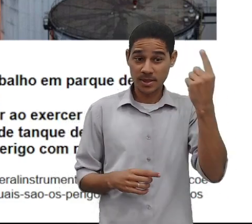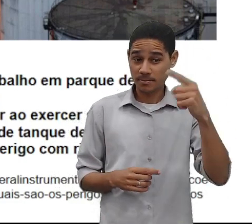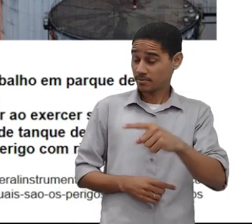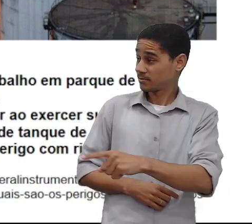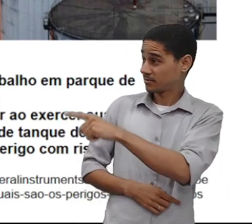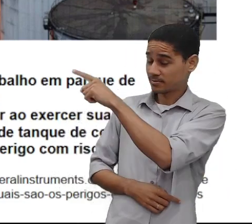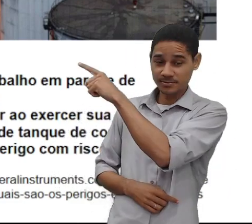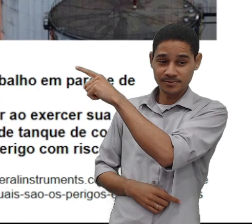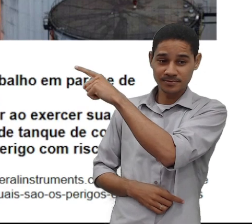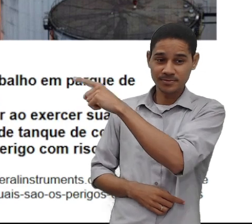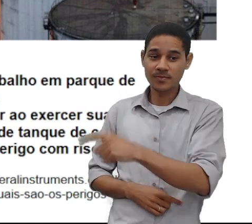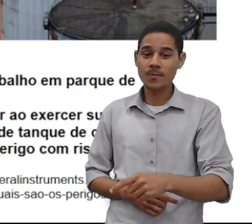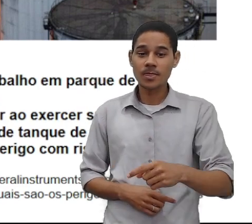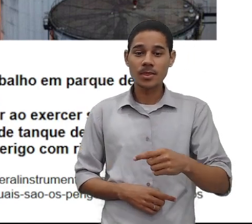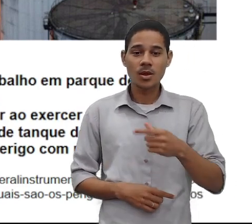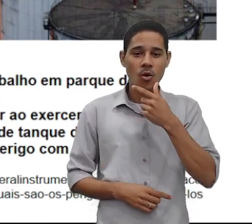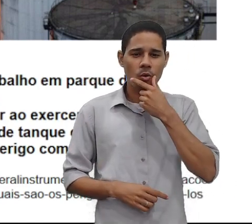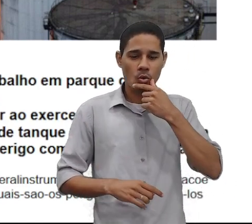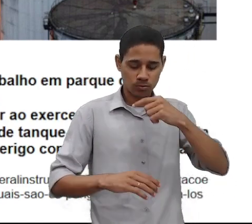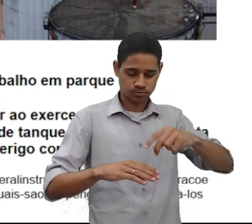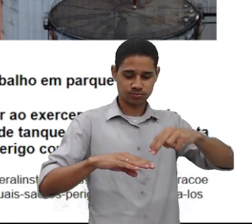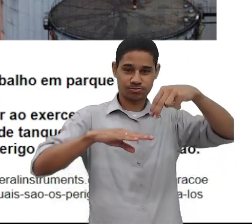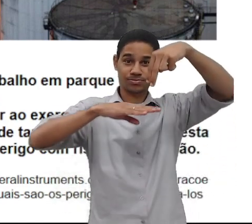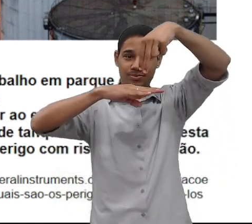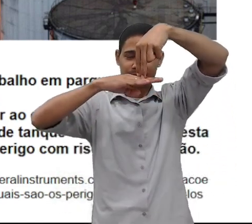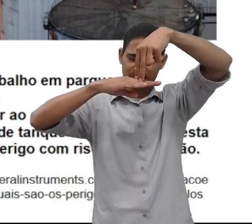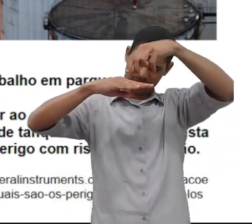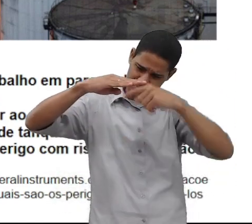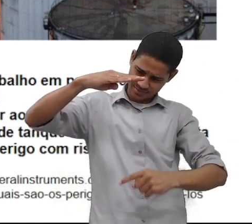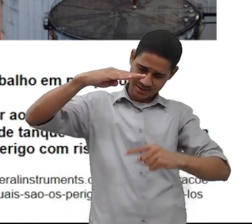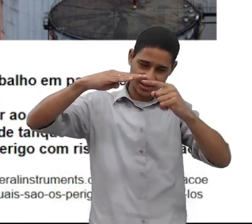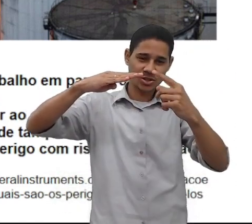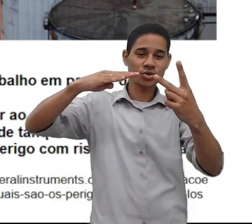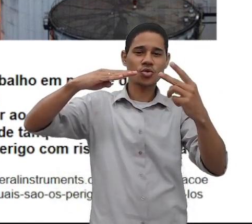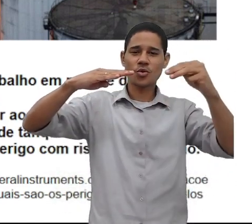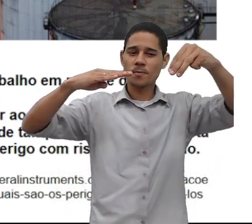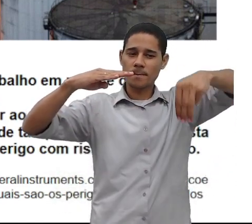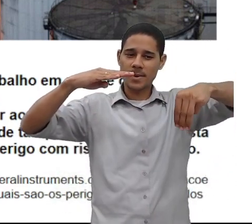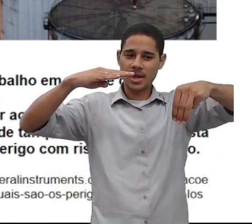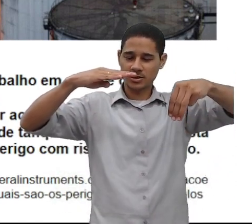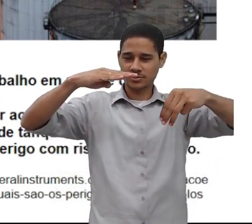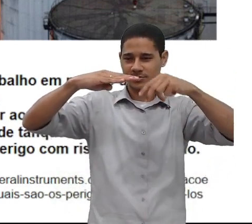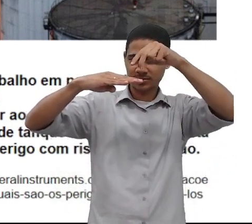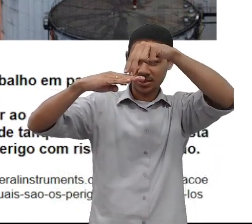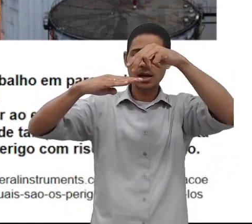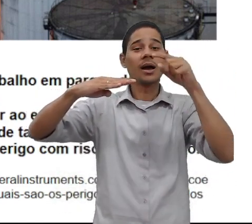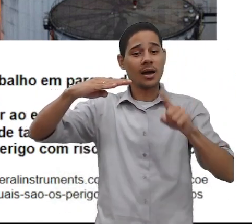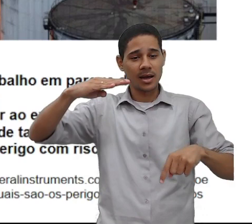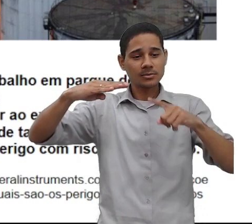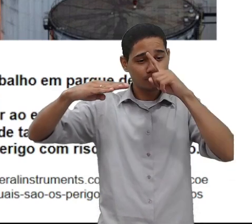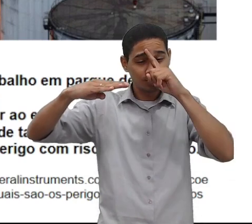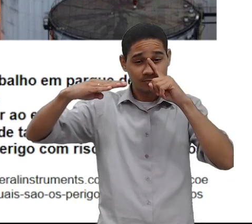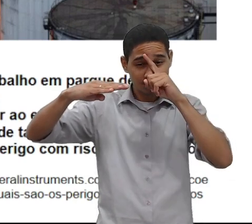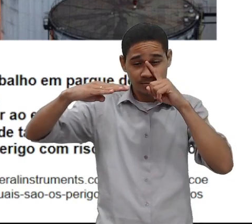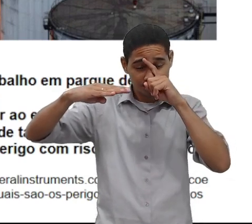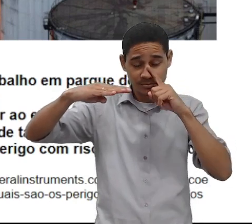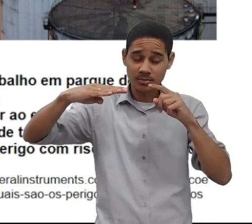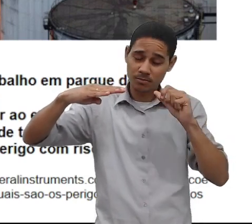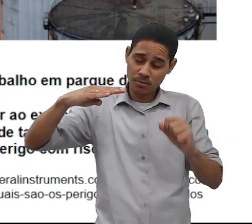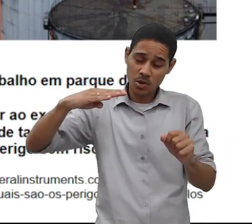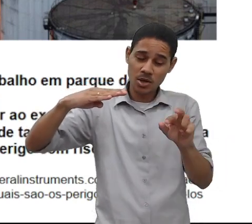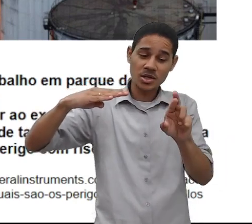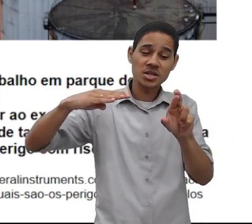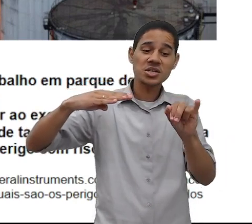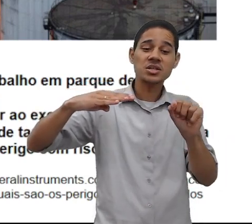mostra um trabalhador exercendo uma atividade a 2 metros de altura. Então, ele está numa situação de perigo, com risco